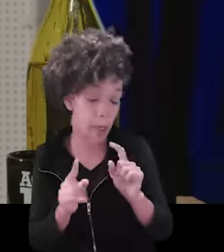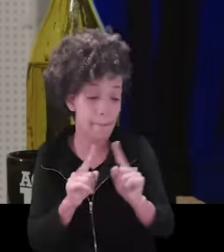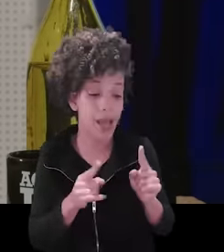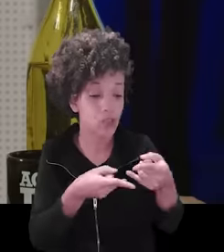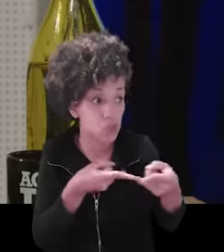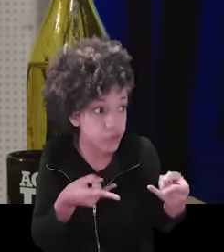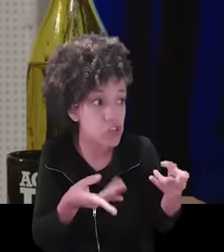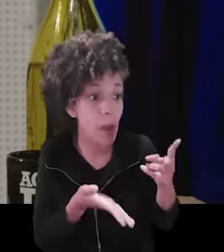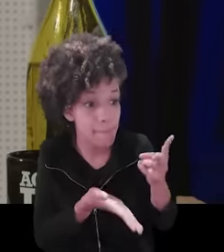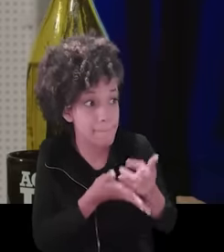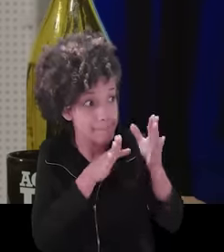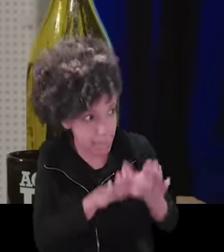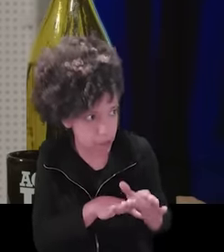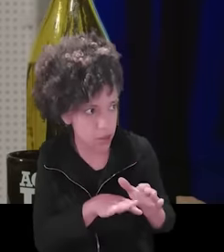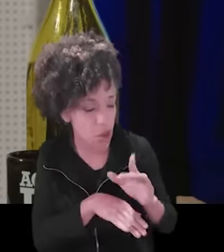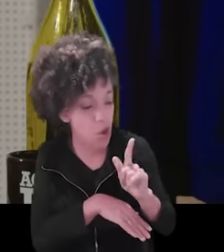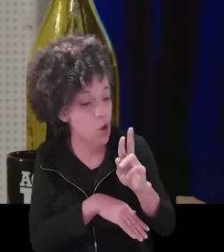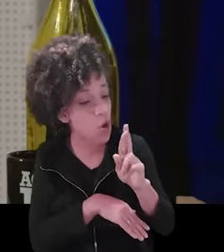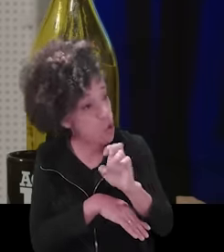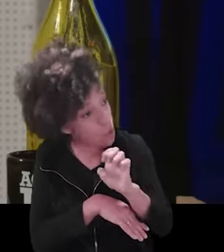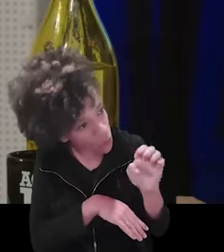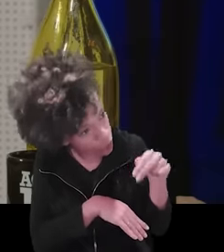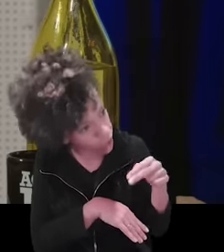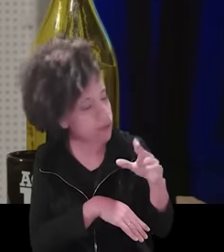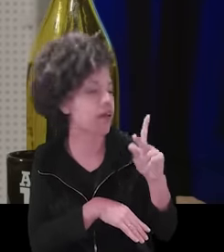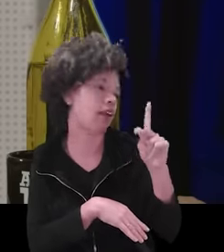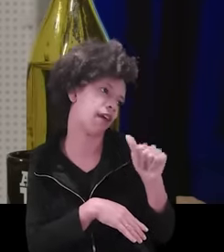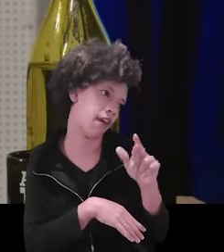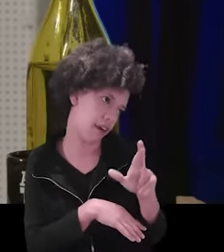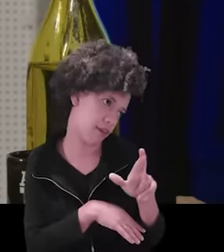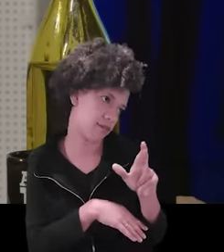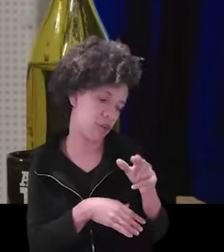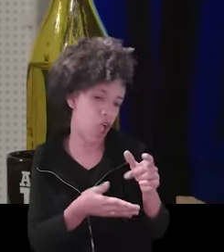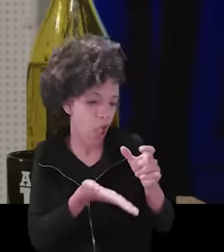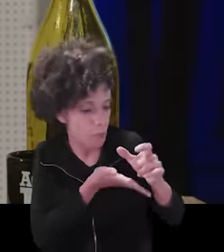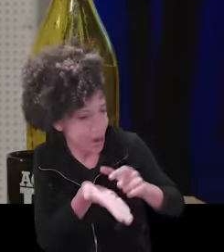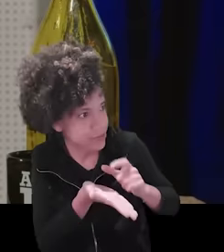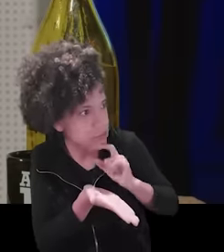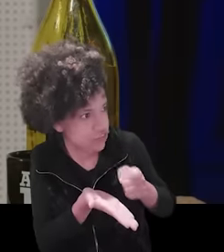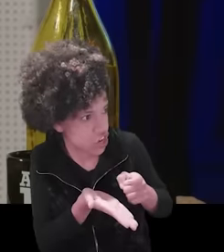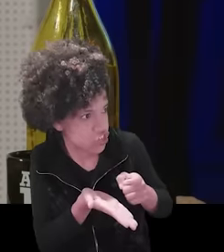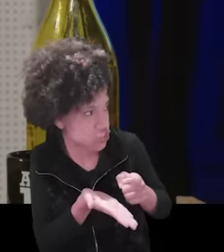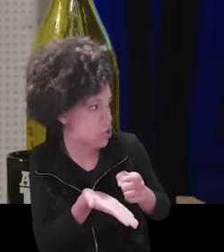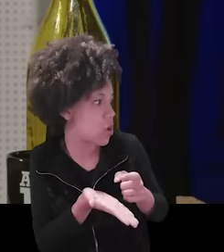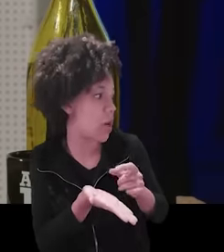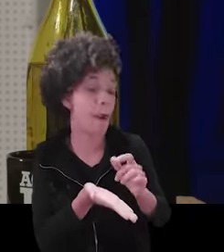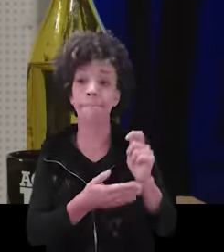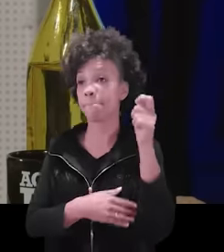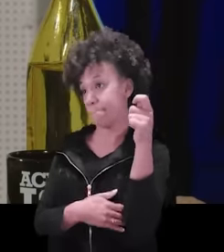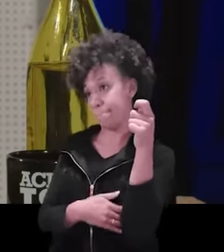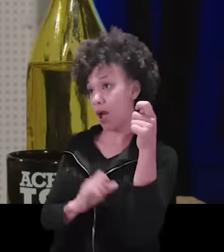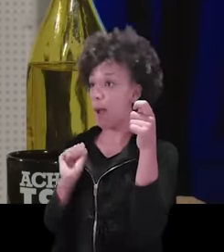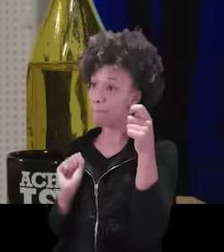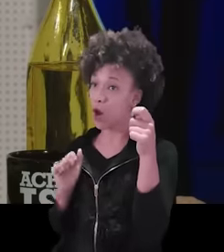vistos de permanência te dar algo encarar que é o brincar É é ele mesmo o Cartão Verde que a senhora possa